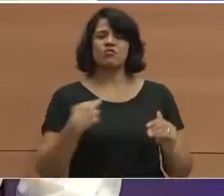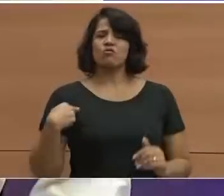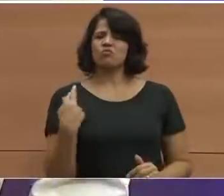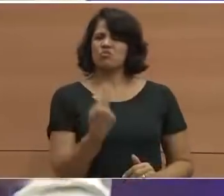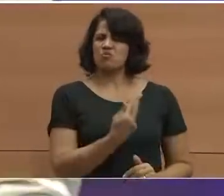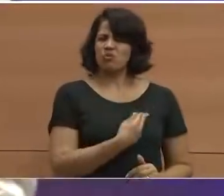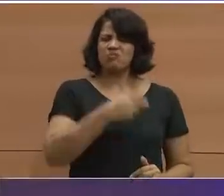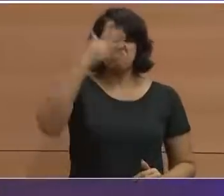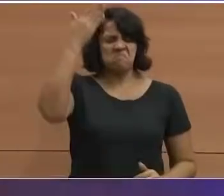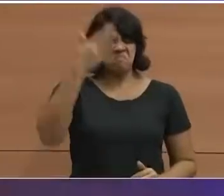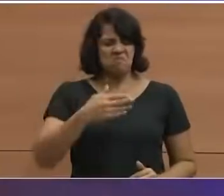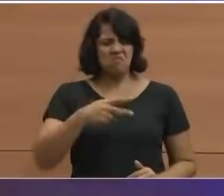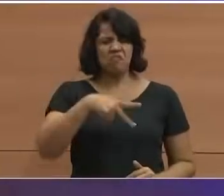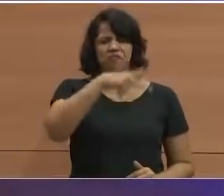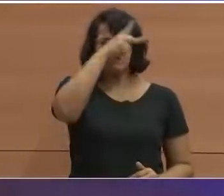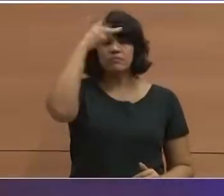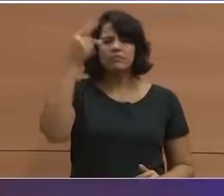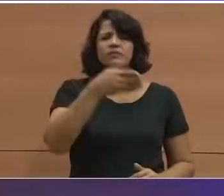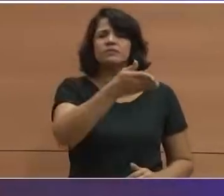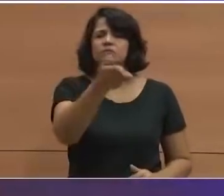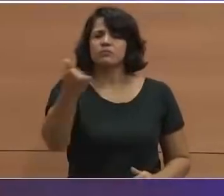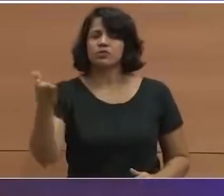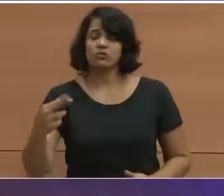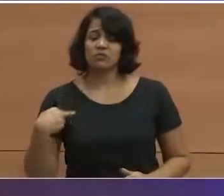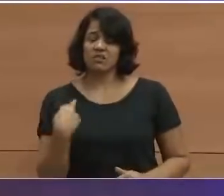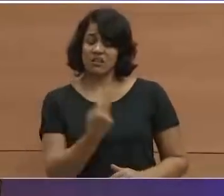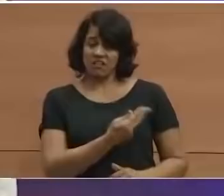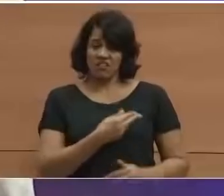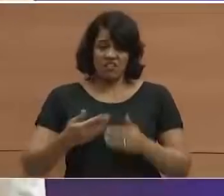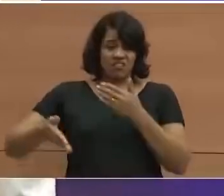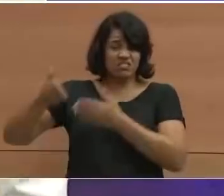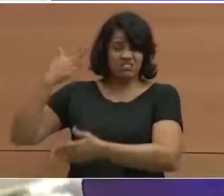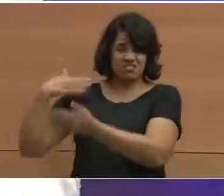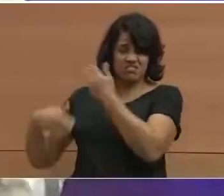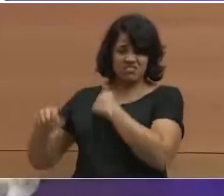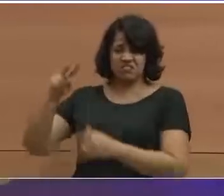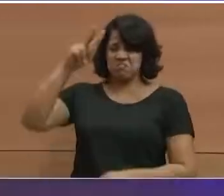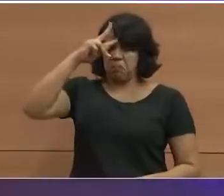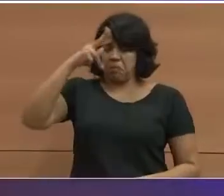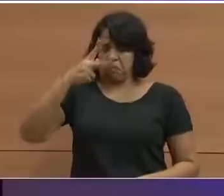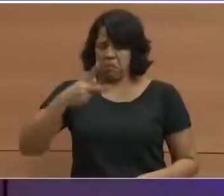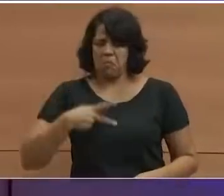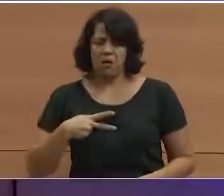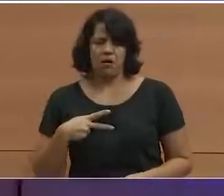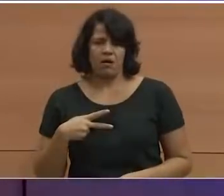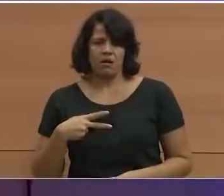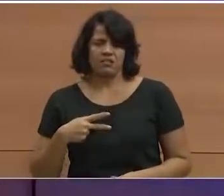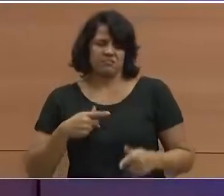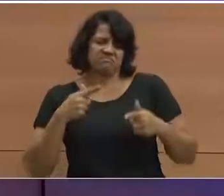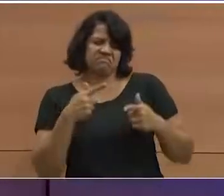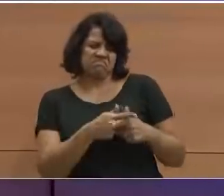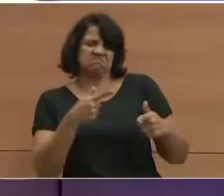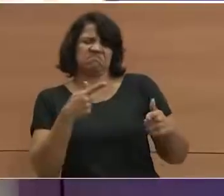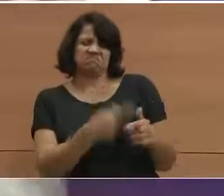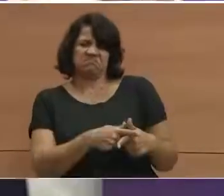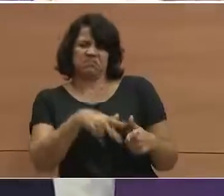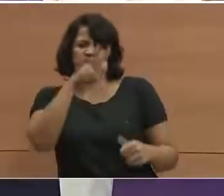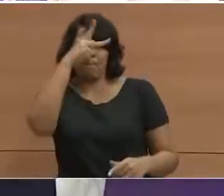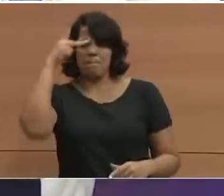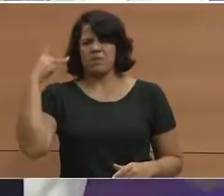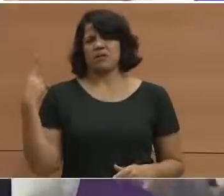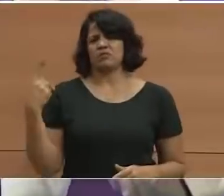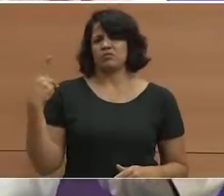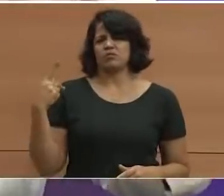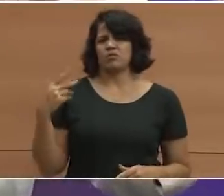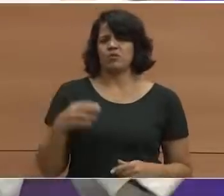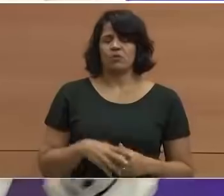que nós que éramos egoístas, nós que também uns criticavam outros, nós que também julgávamos